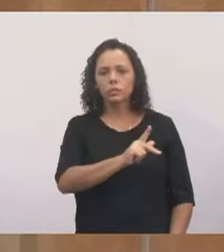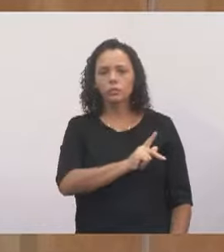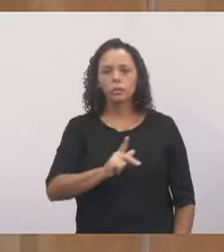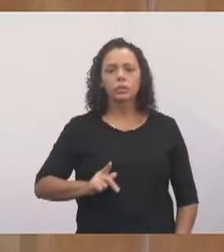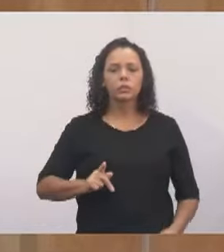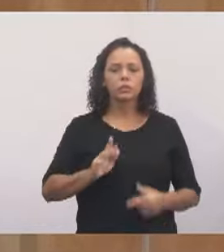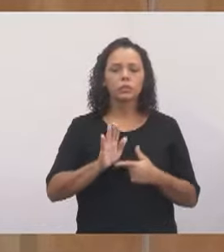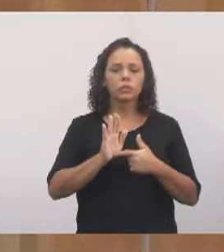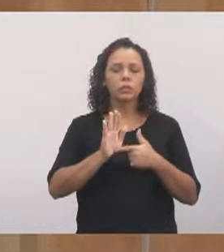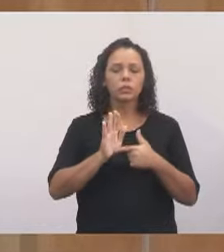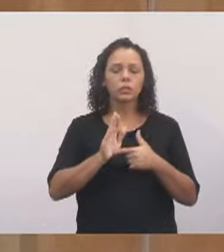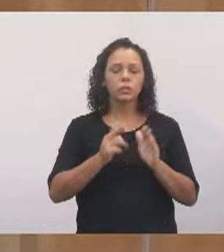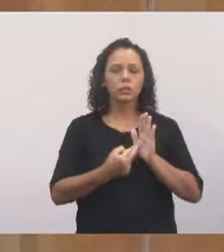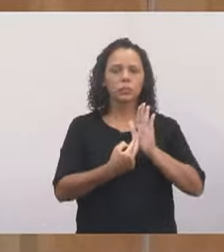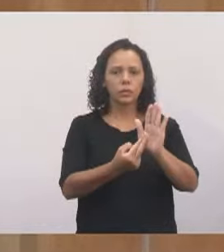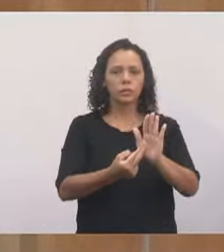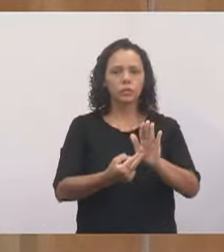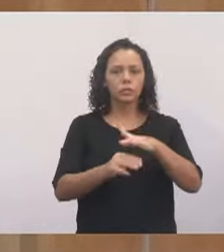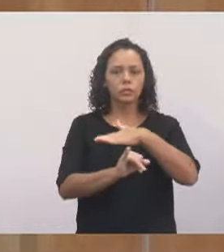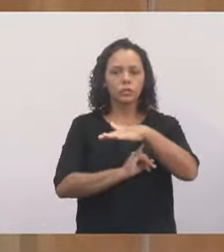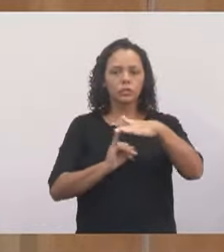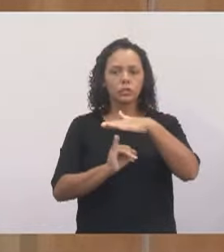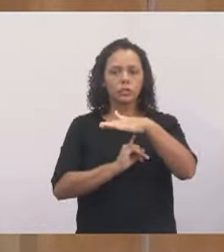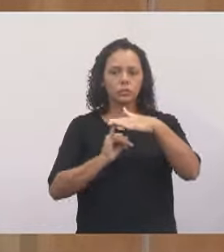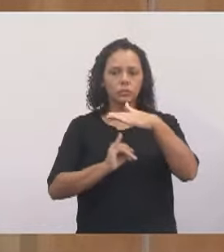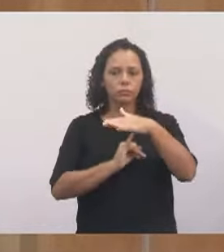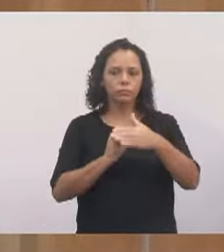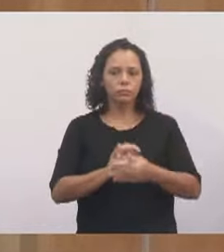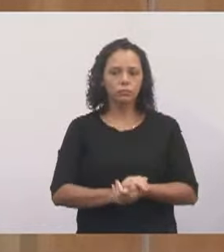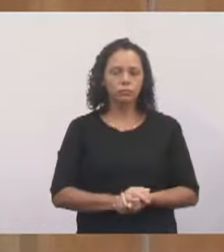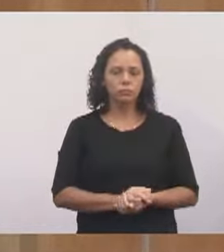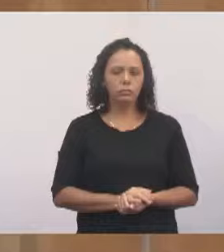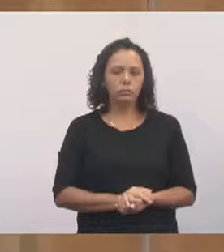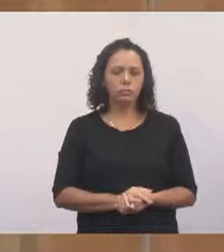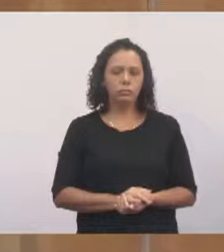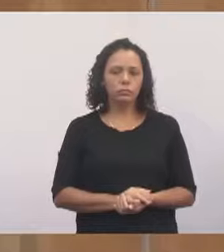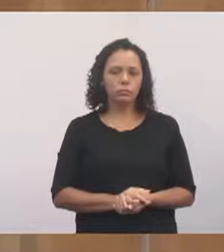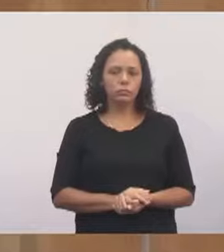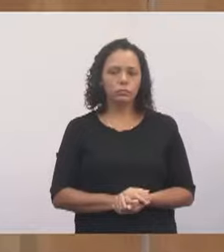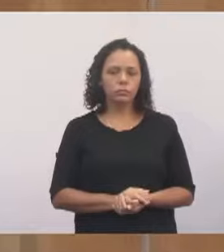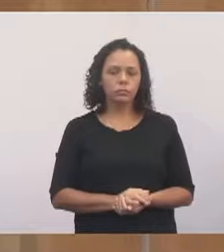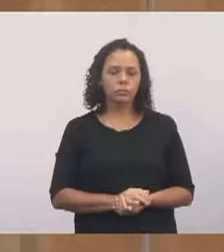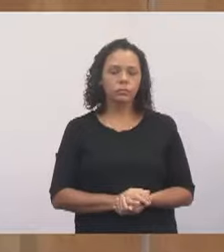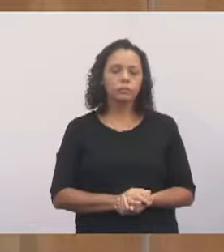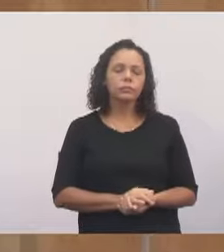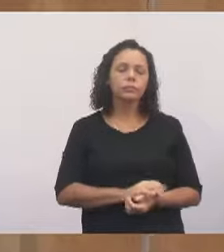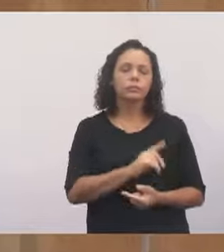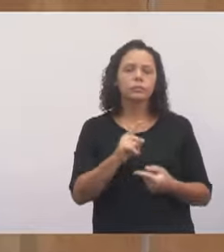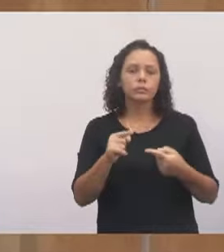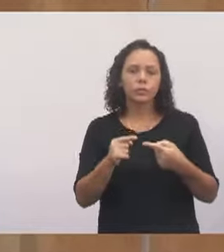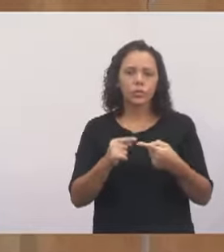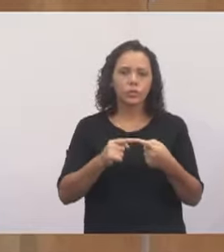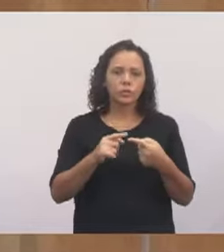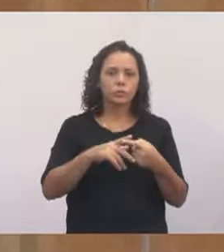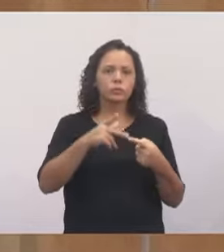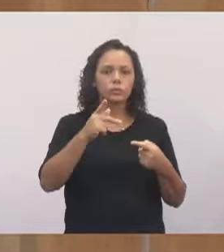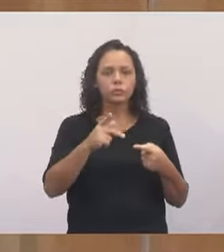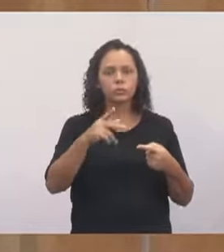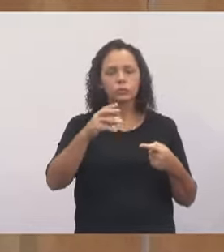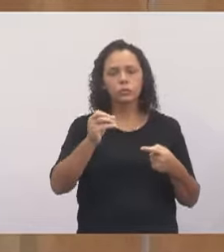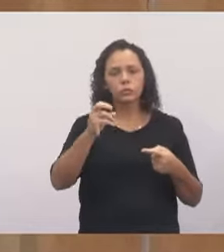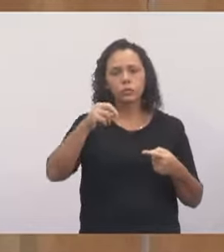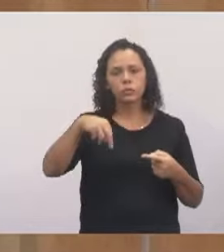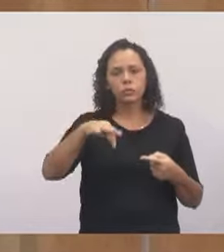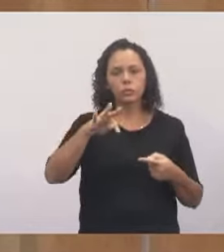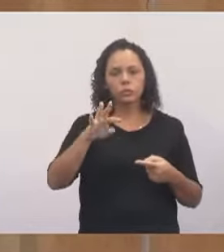tá ok? Iniciar, né, o projeto Ponte Preta de utilidade pública. O que falar do Ponte Preta, né?